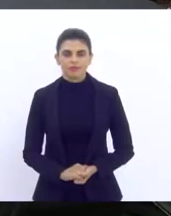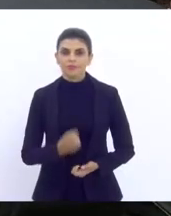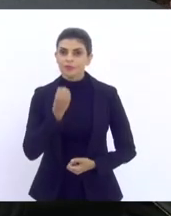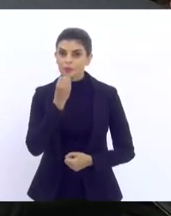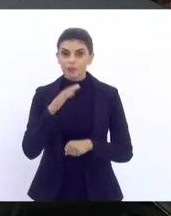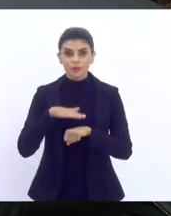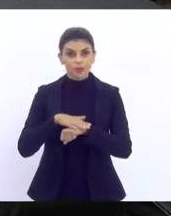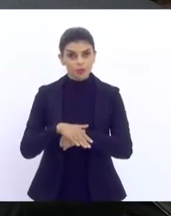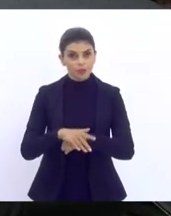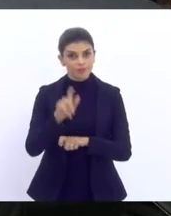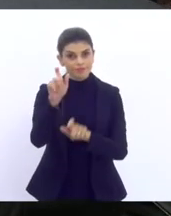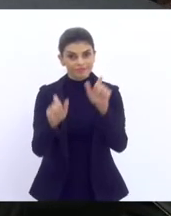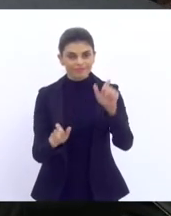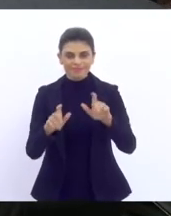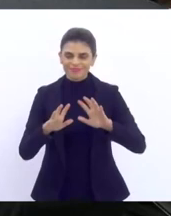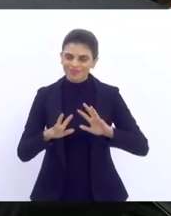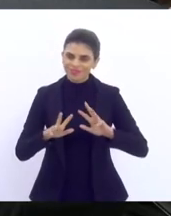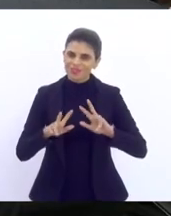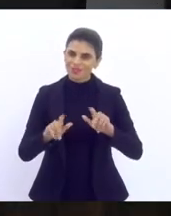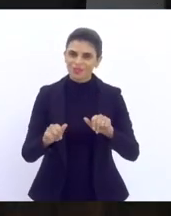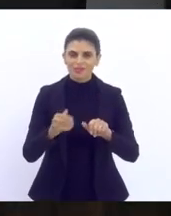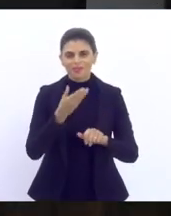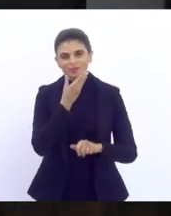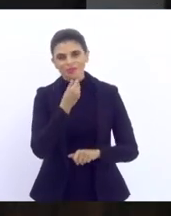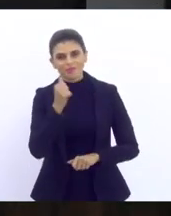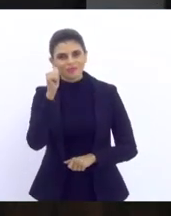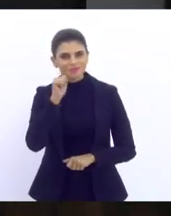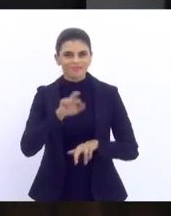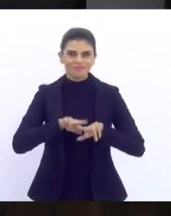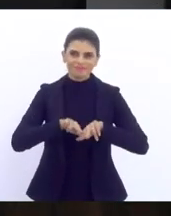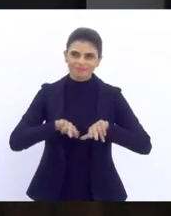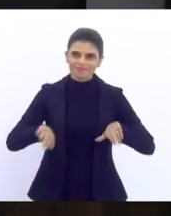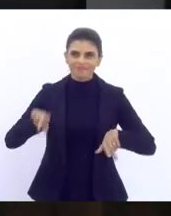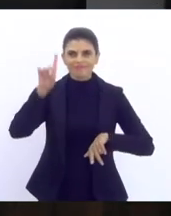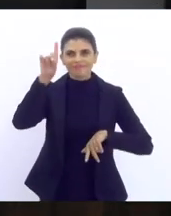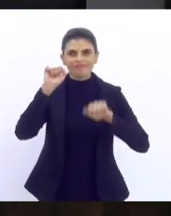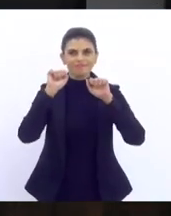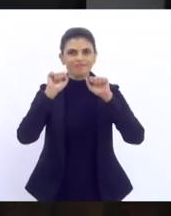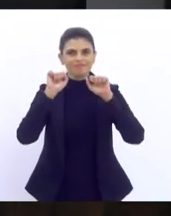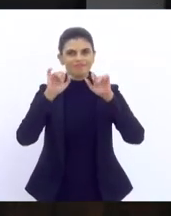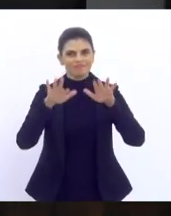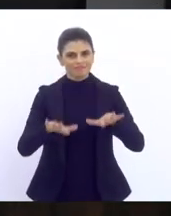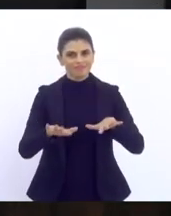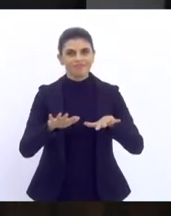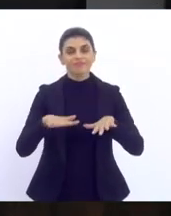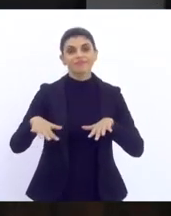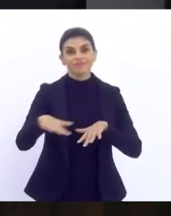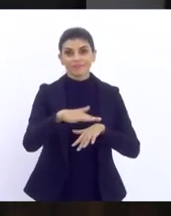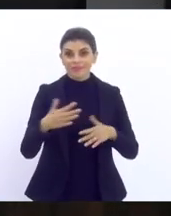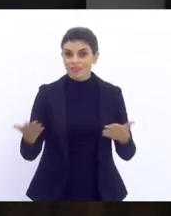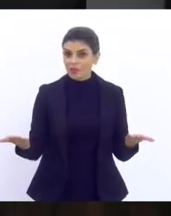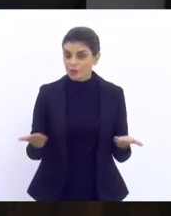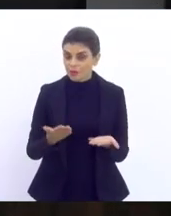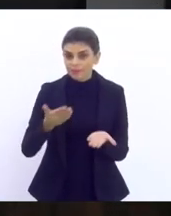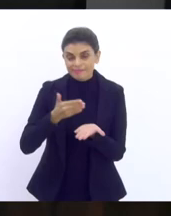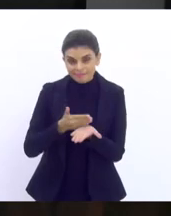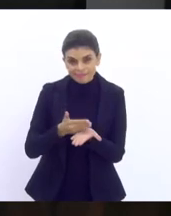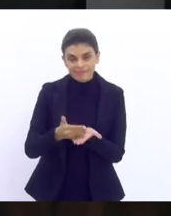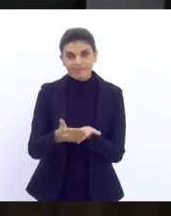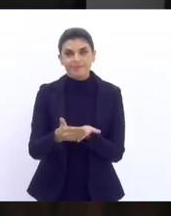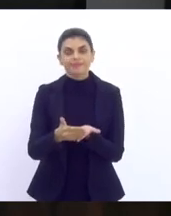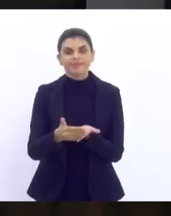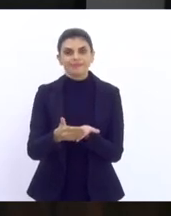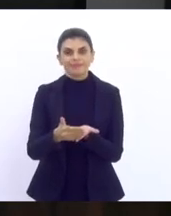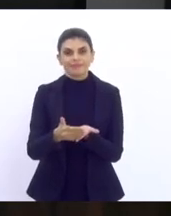Boa noite a todos, boa noite a todas. Que Deus abençoe a todos vocês. Estamos dando início